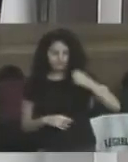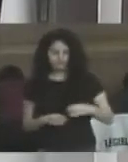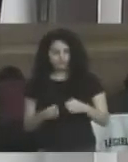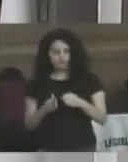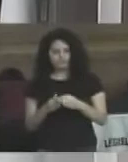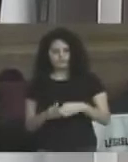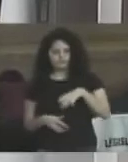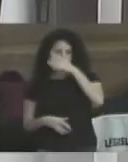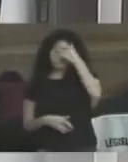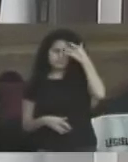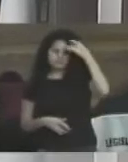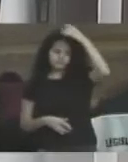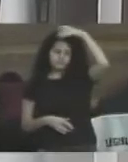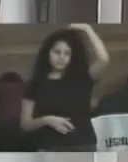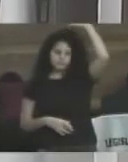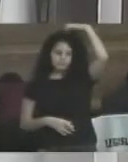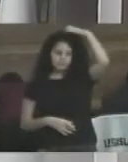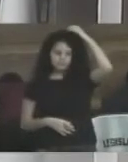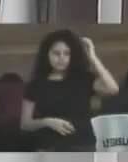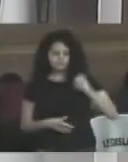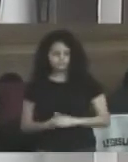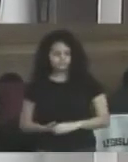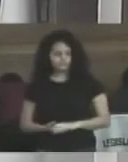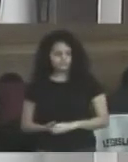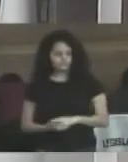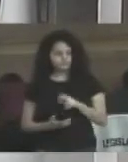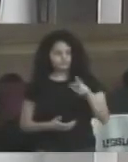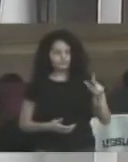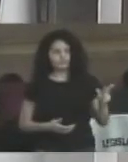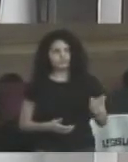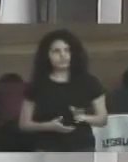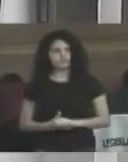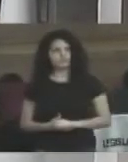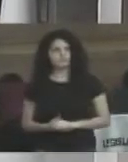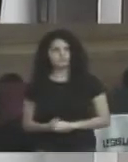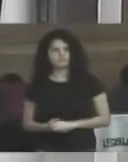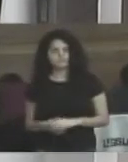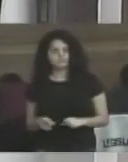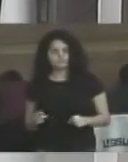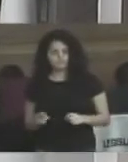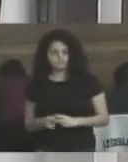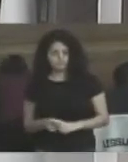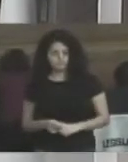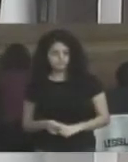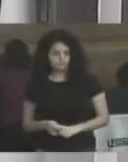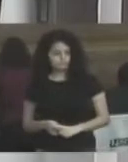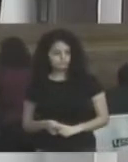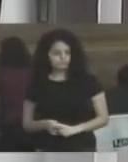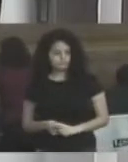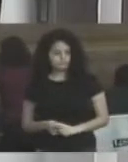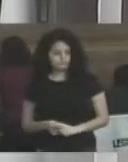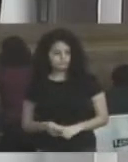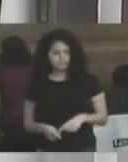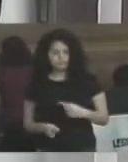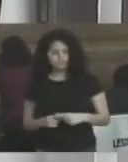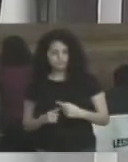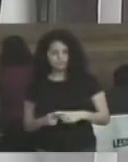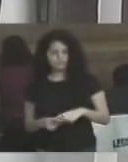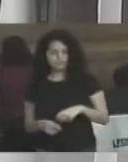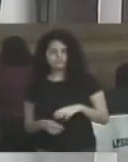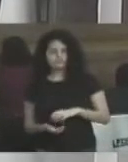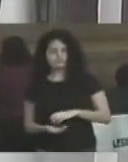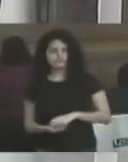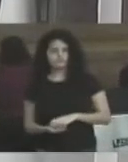dos Reis, de Mangaratiba, de Barra Mansa, de Volta Redonda, porque essas cidades de Lides, Rio Claro, Paraty, porque essas cidades também